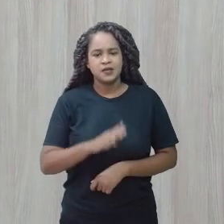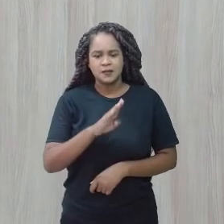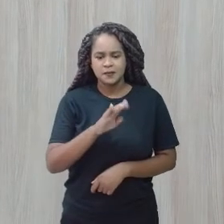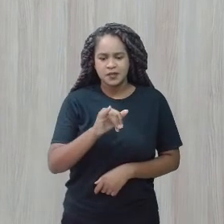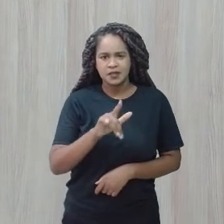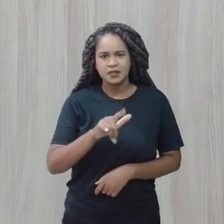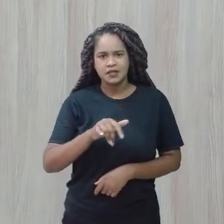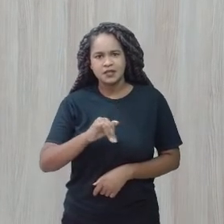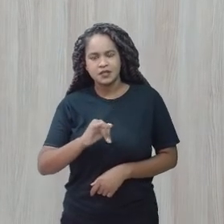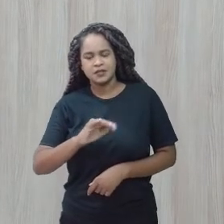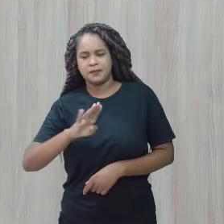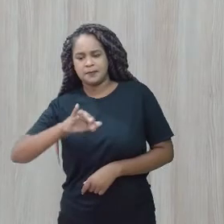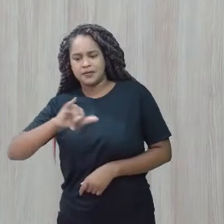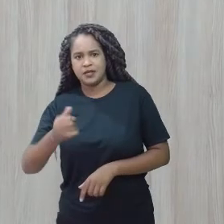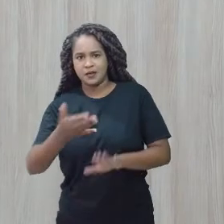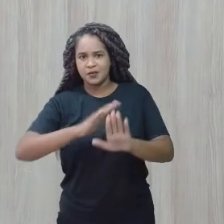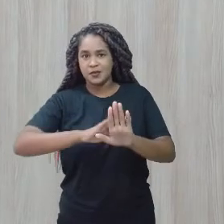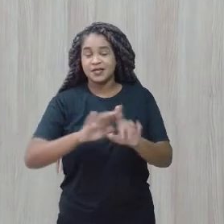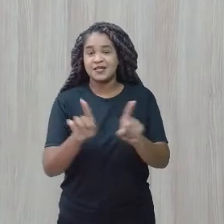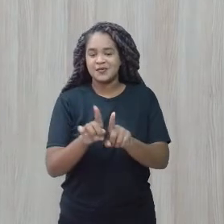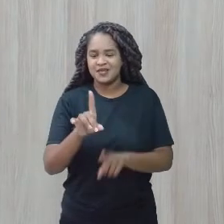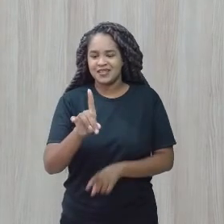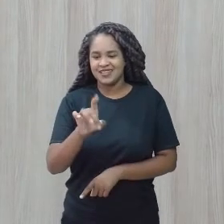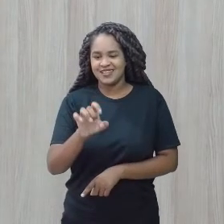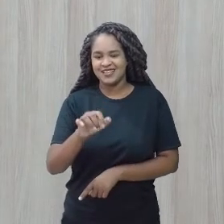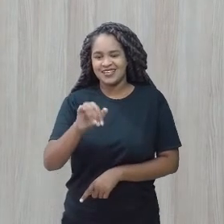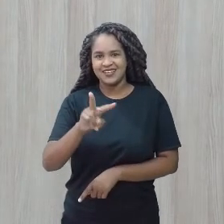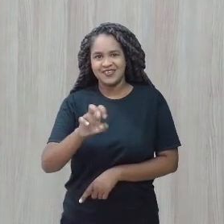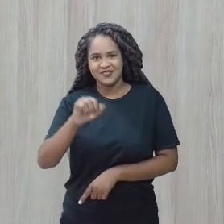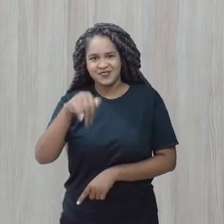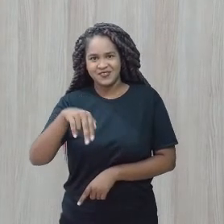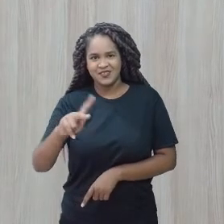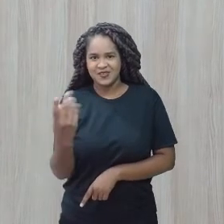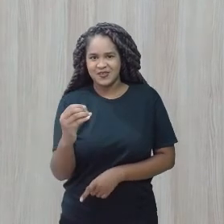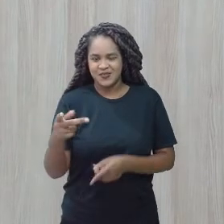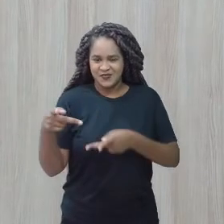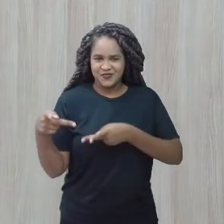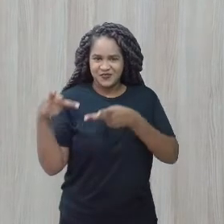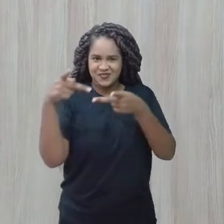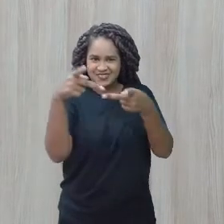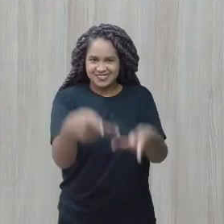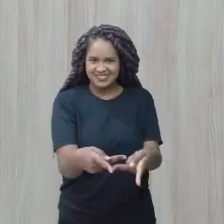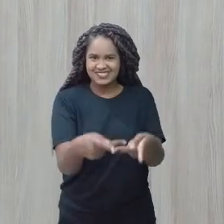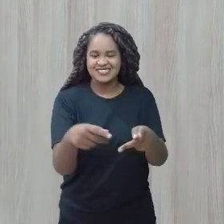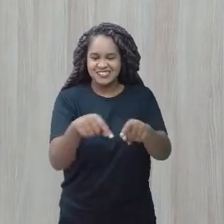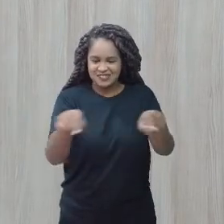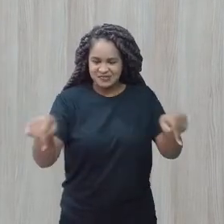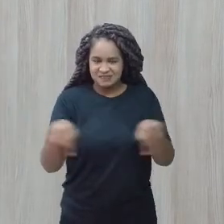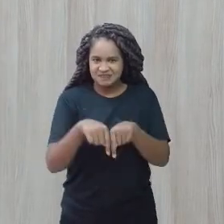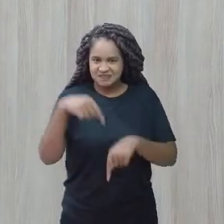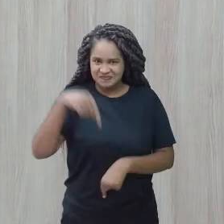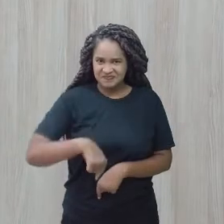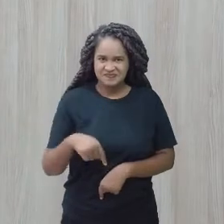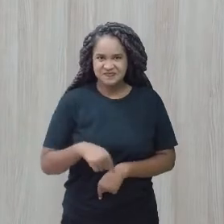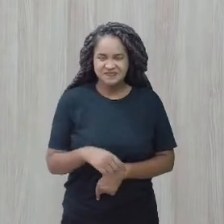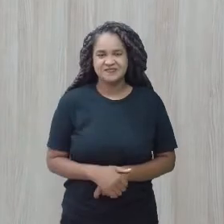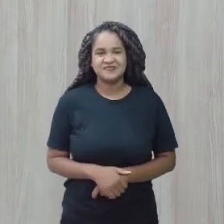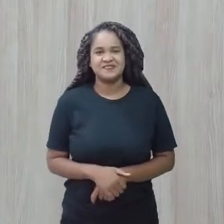Bia, hoje Devinho tá ali, veio fazer uma visita a esse estúdio.